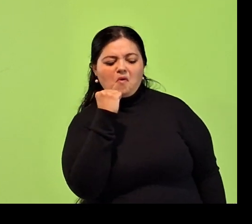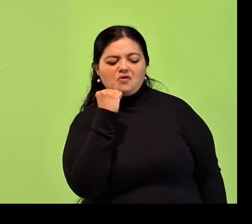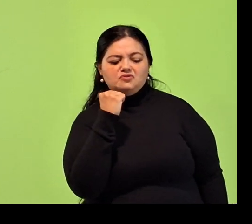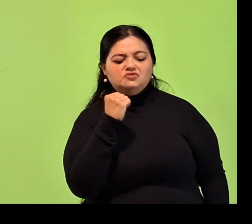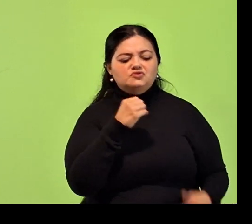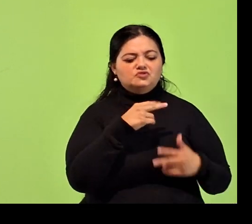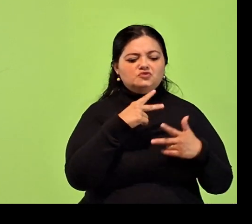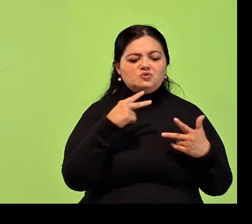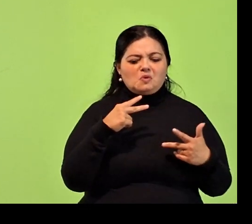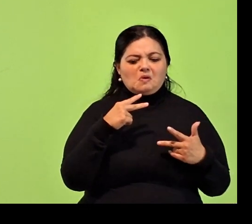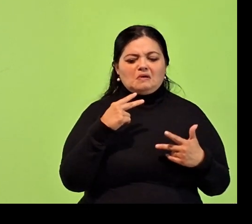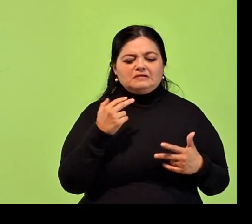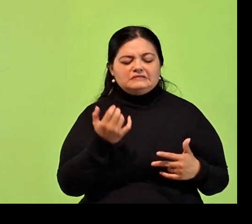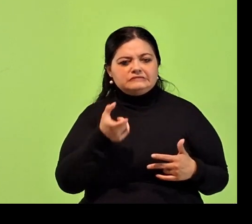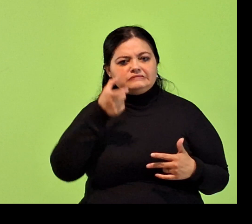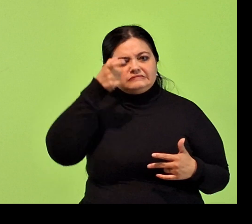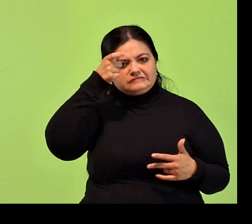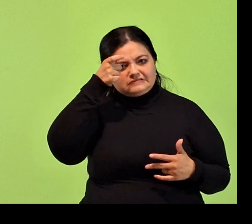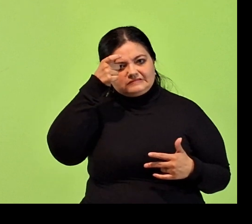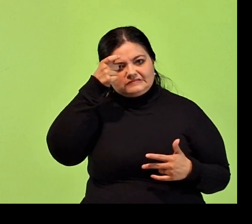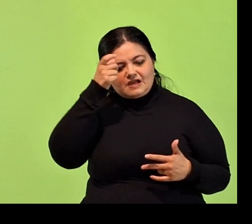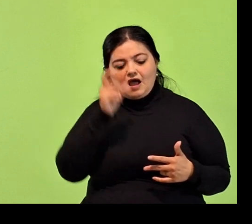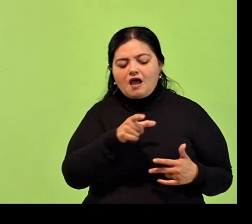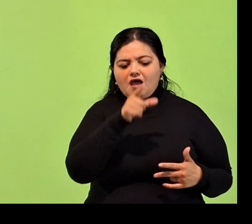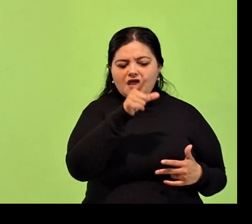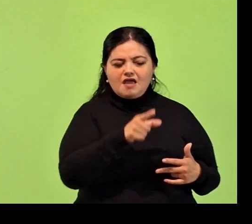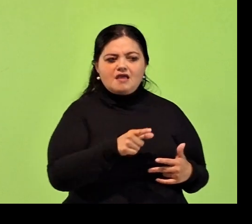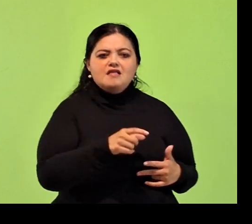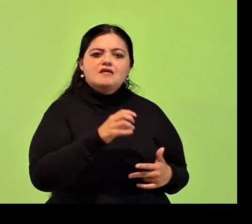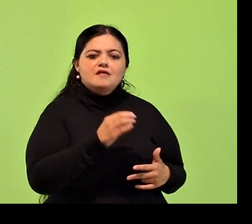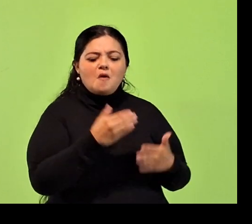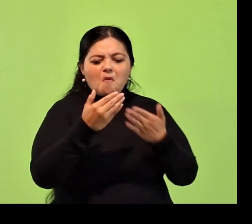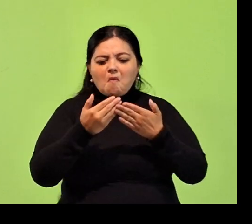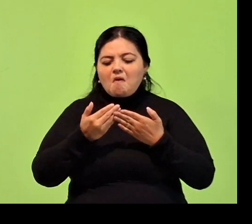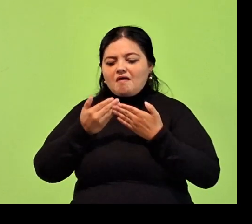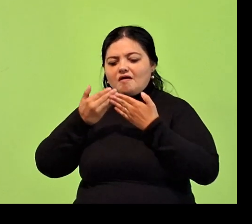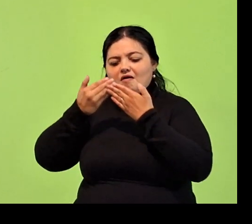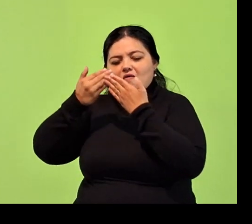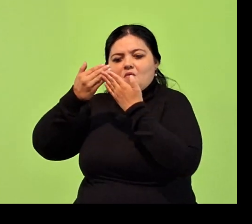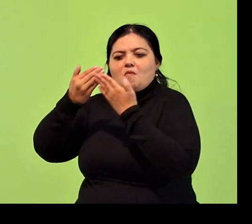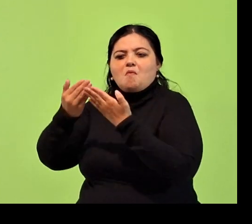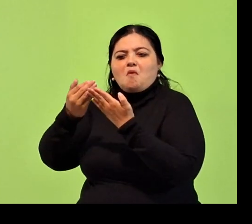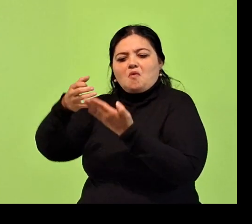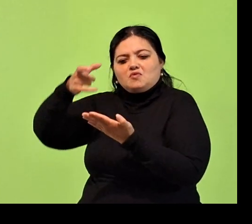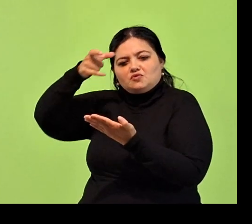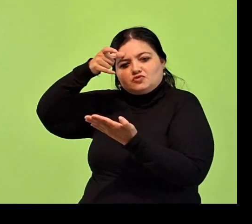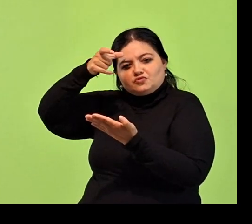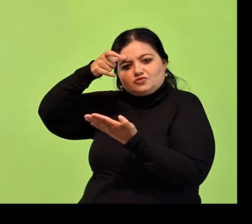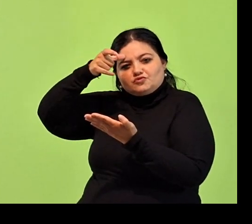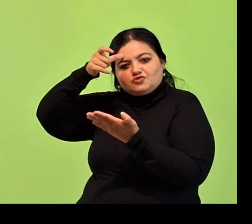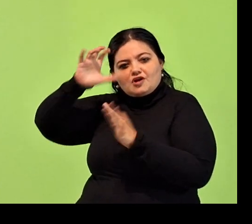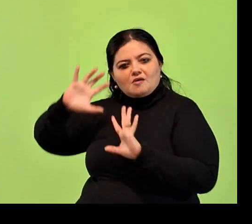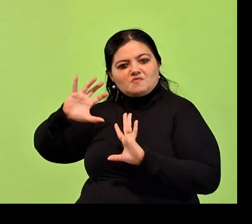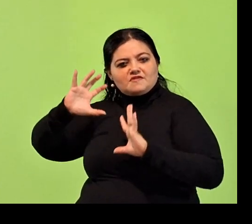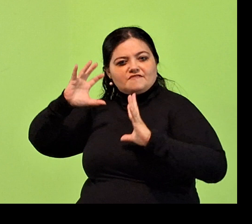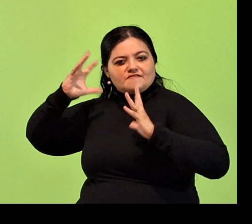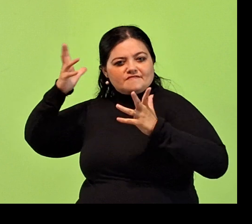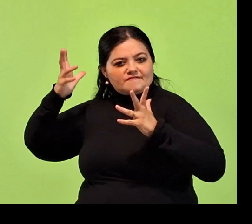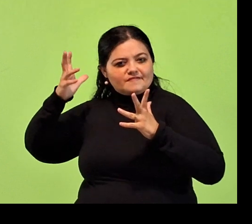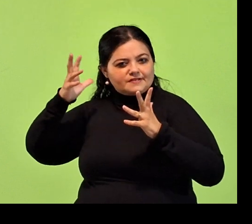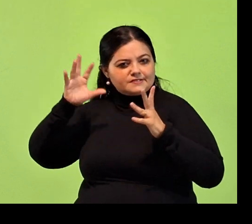em 4 barras serviu de oferenda ao diabo em festa cigana. Mais uma vez, a gente tem uma